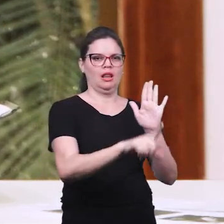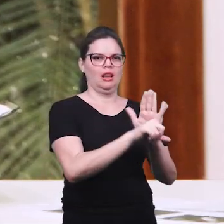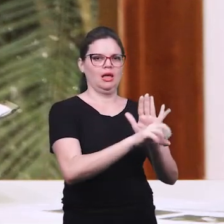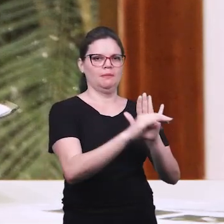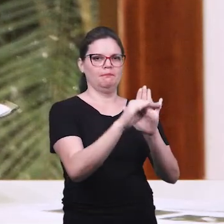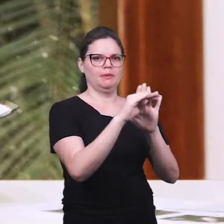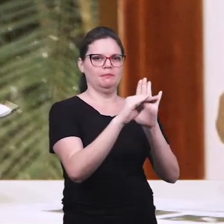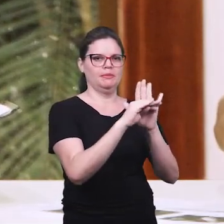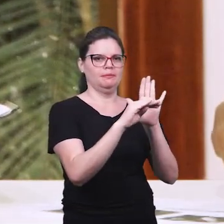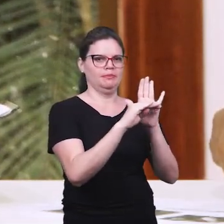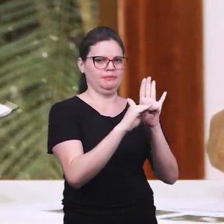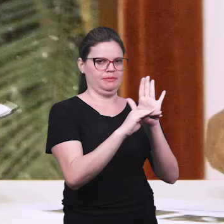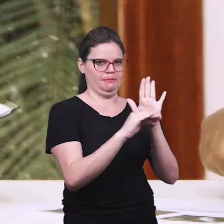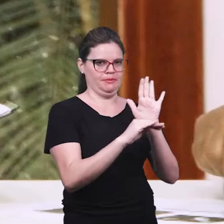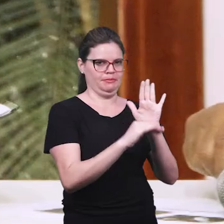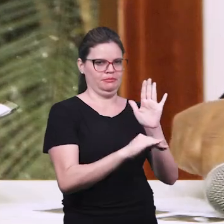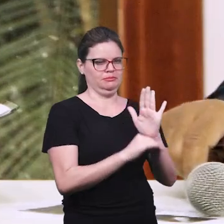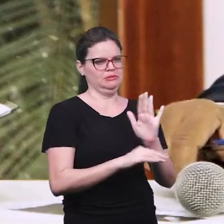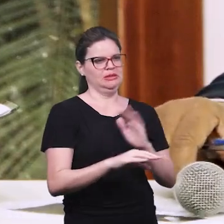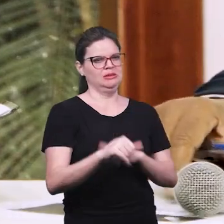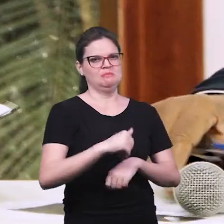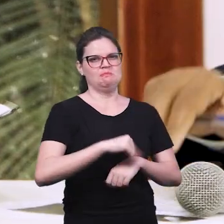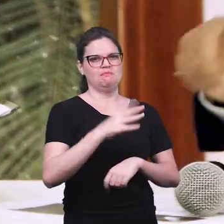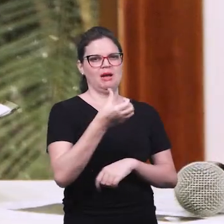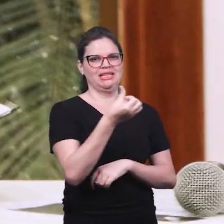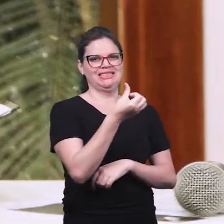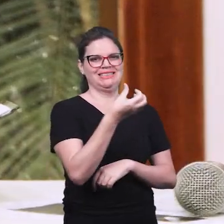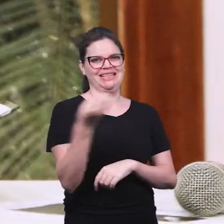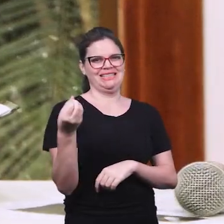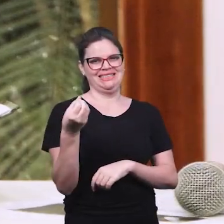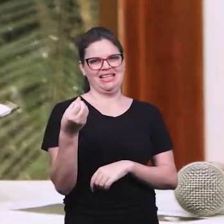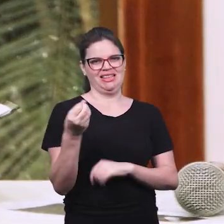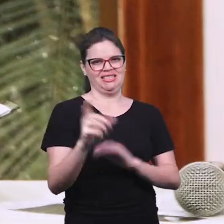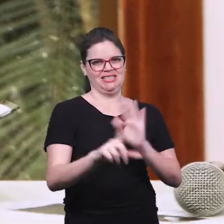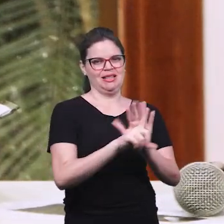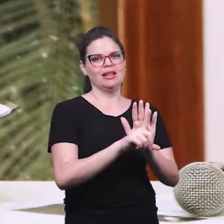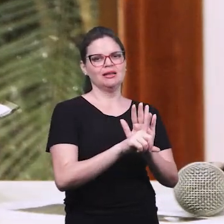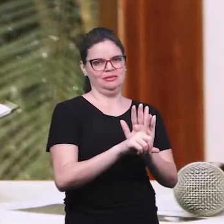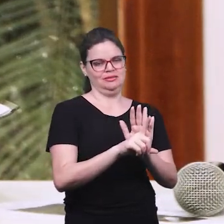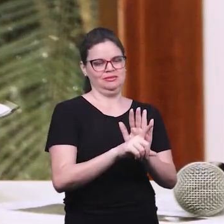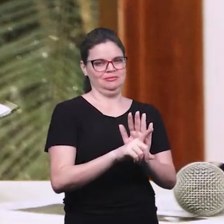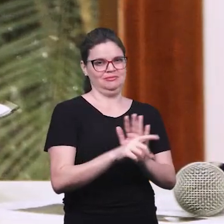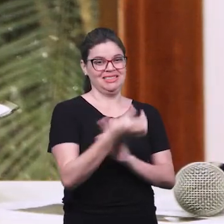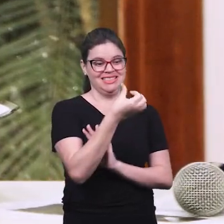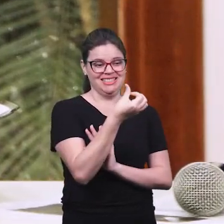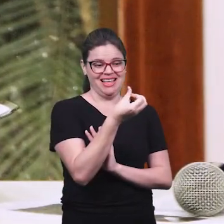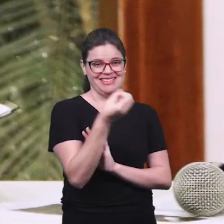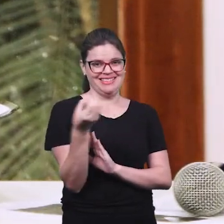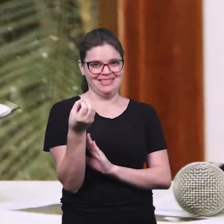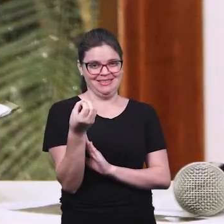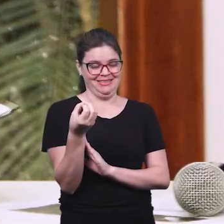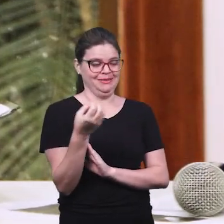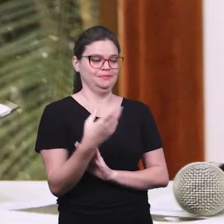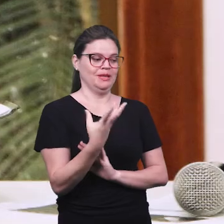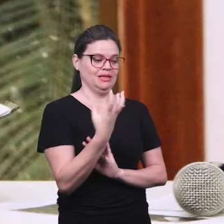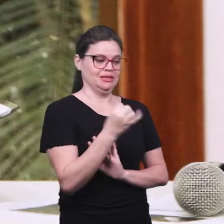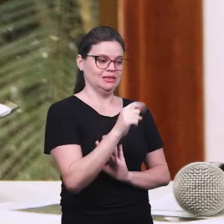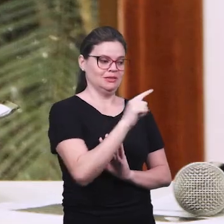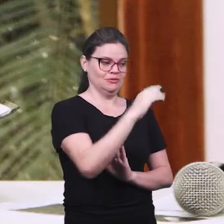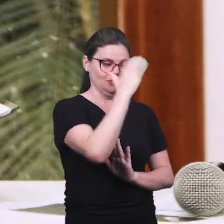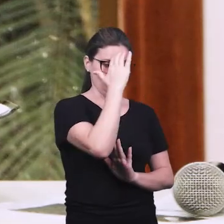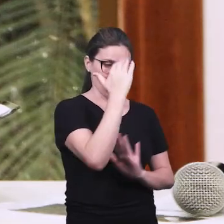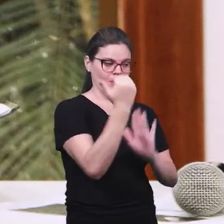leis, mais de 600 leis, além dos 10 mandamentos. E o Senhor disse o seguinte: se andarem na minha